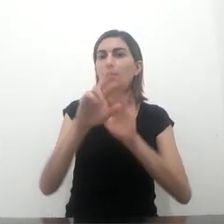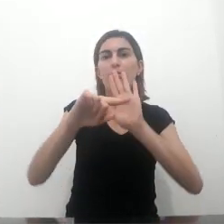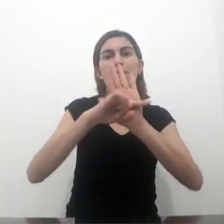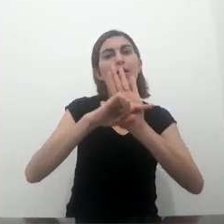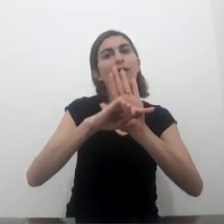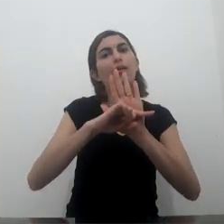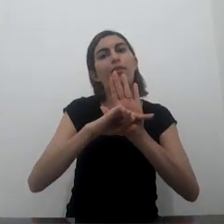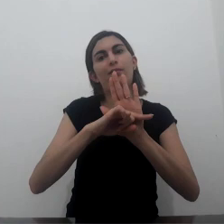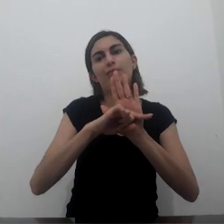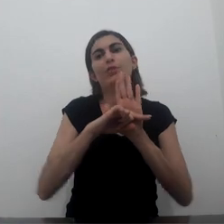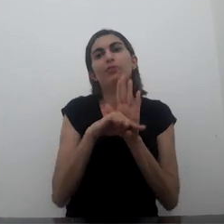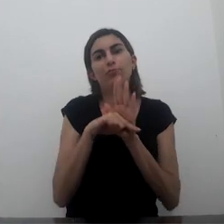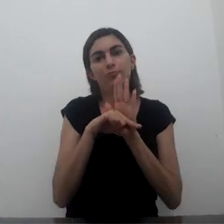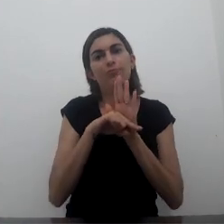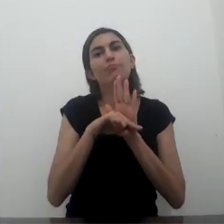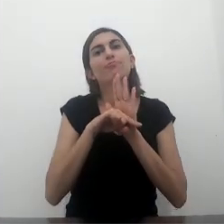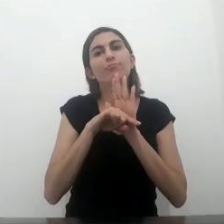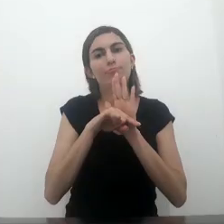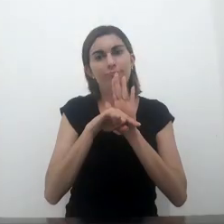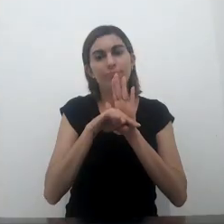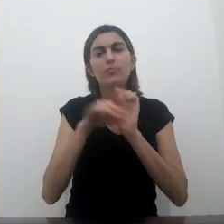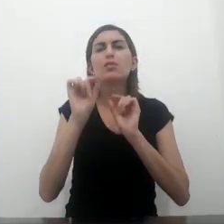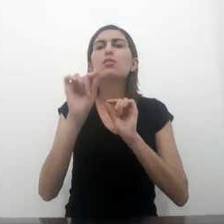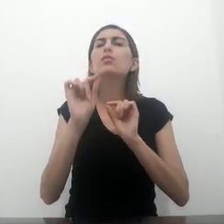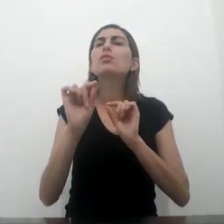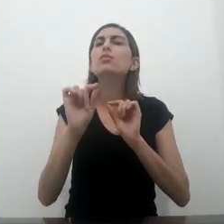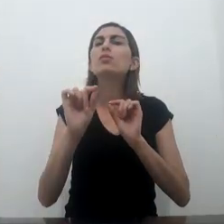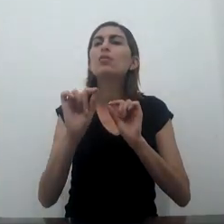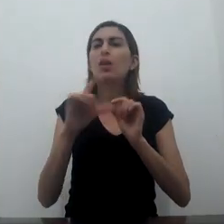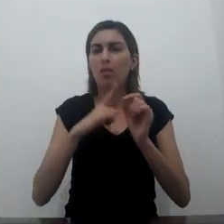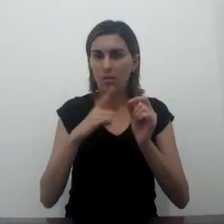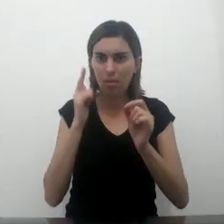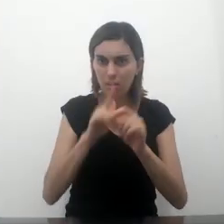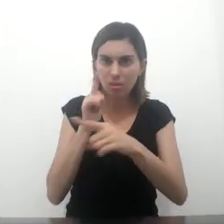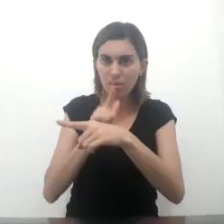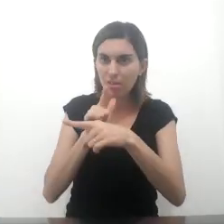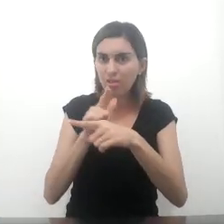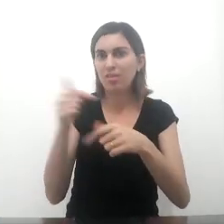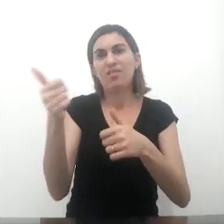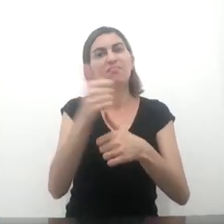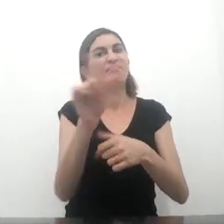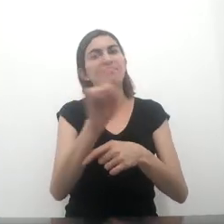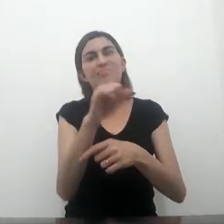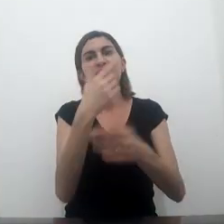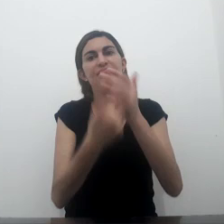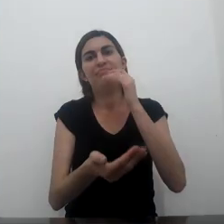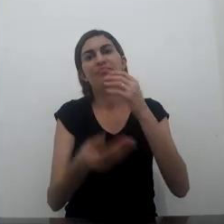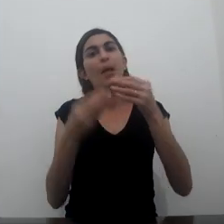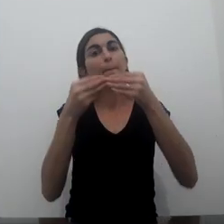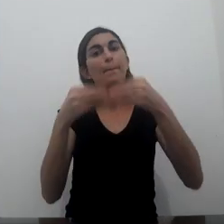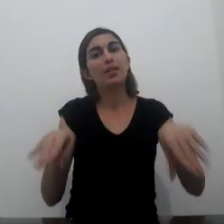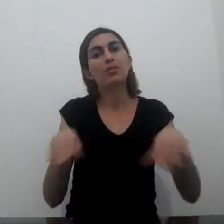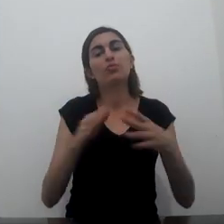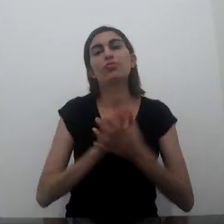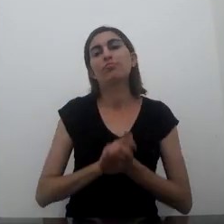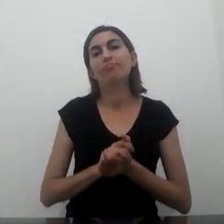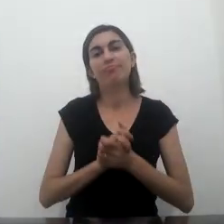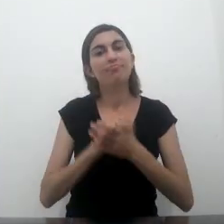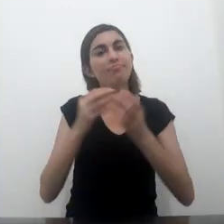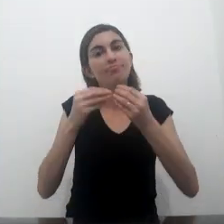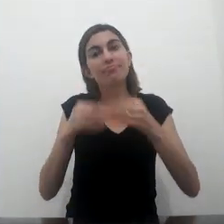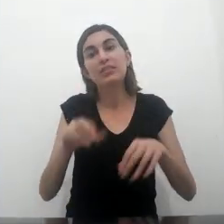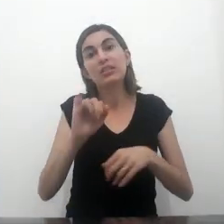R$40 negativo. Então, menos 40. Isso quer dizer o quê? Teve lucro? Não. Não teve